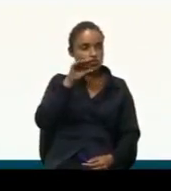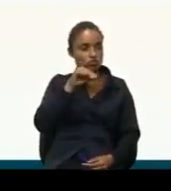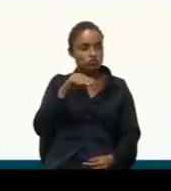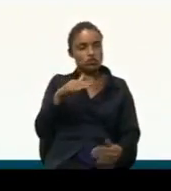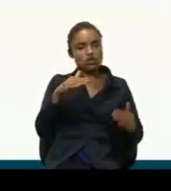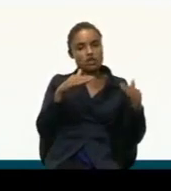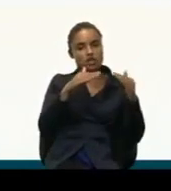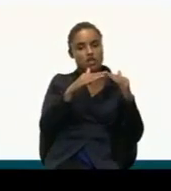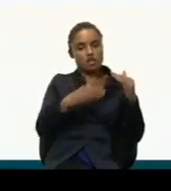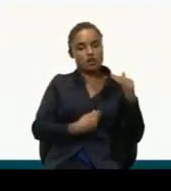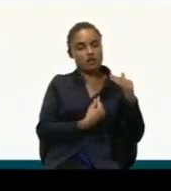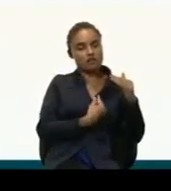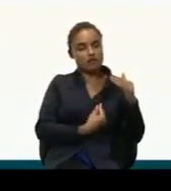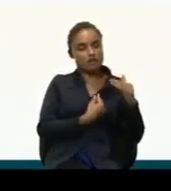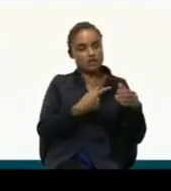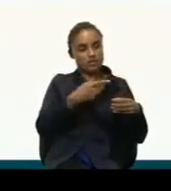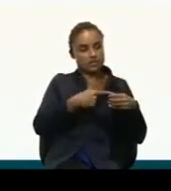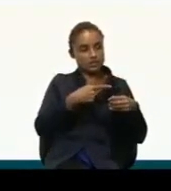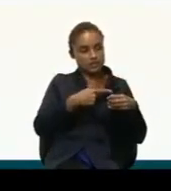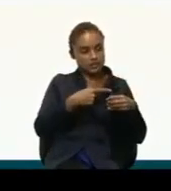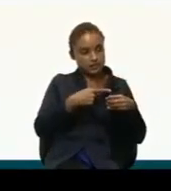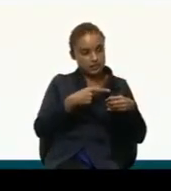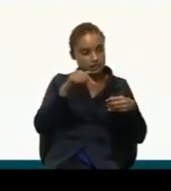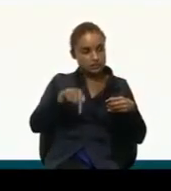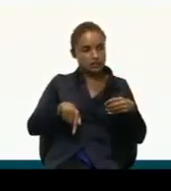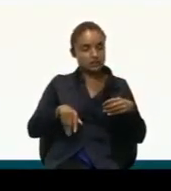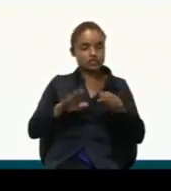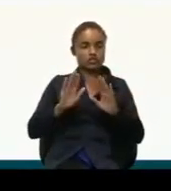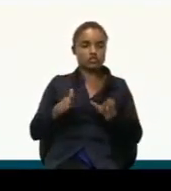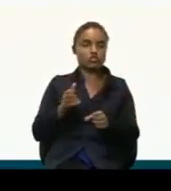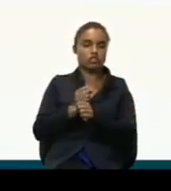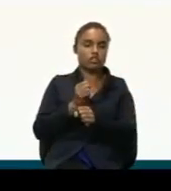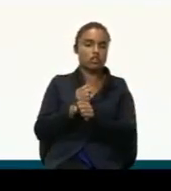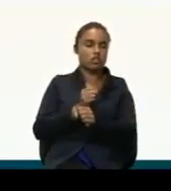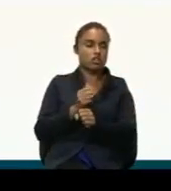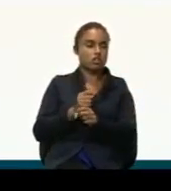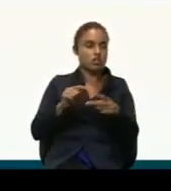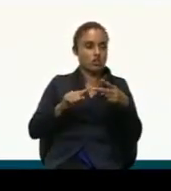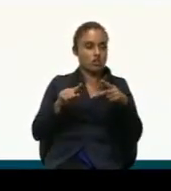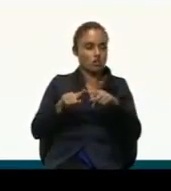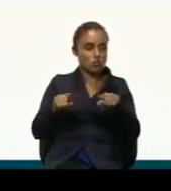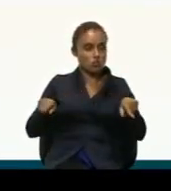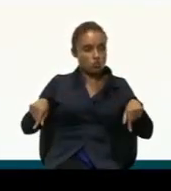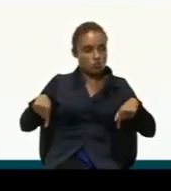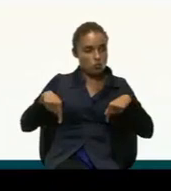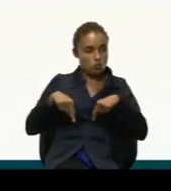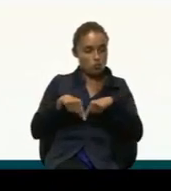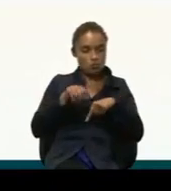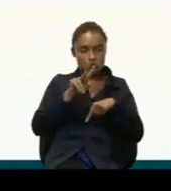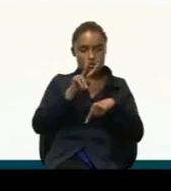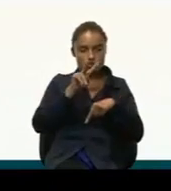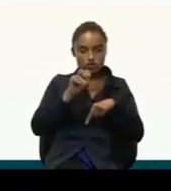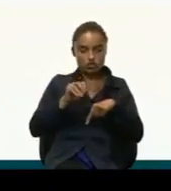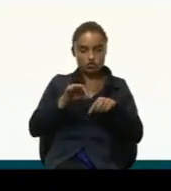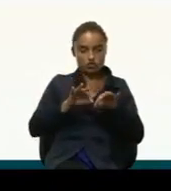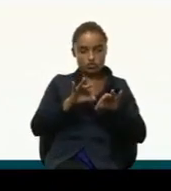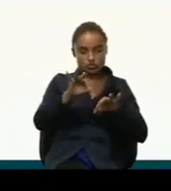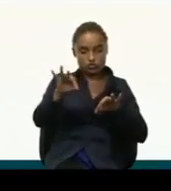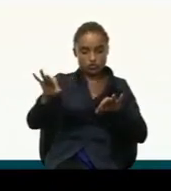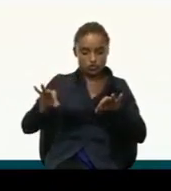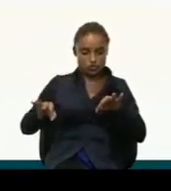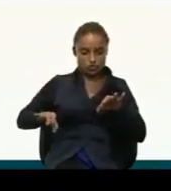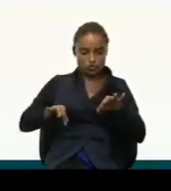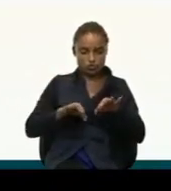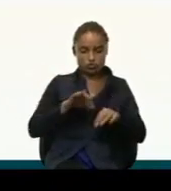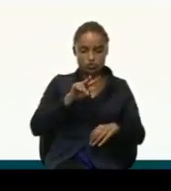residem na cidade onde a obra está sendo realizada. Esse terreno da obra, ele possui 20 por 10, ou seja, 200